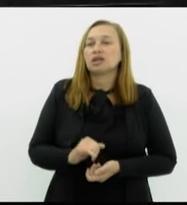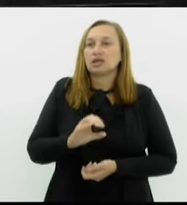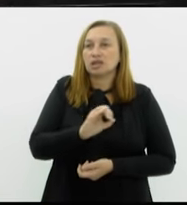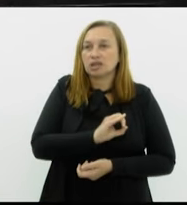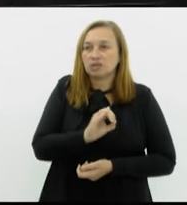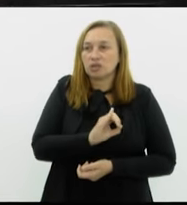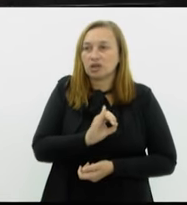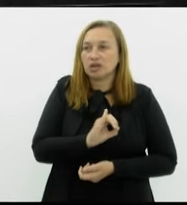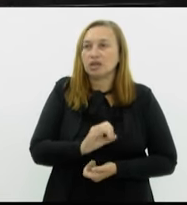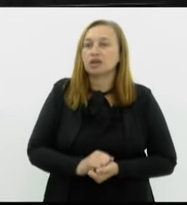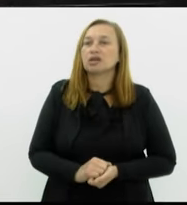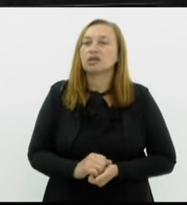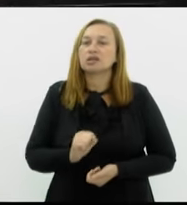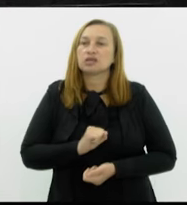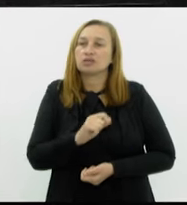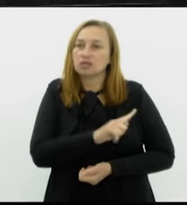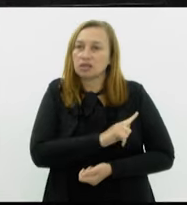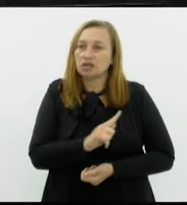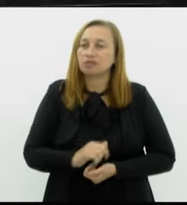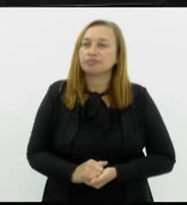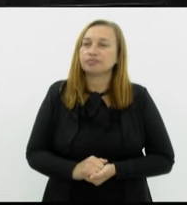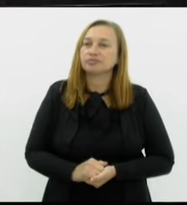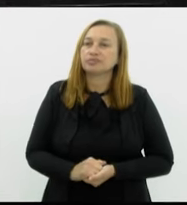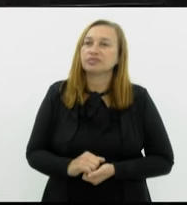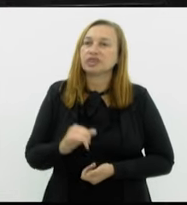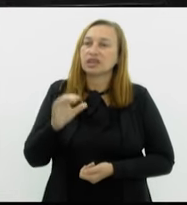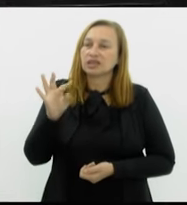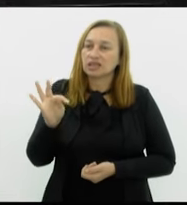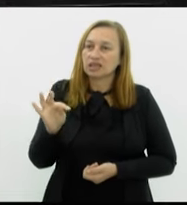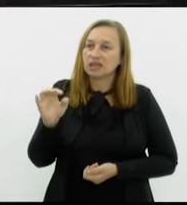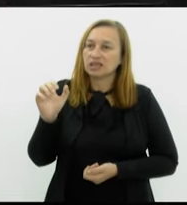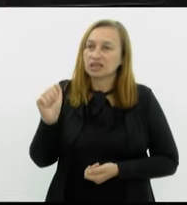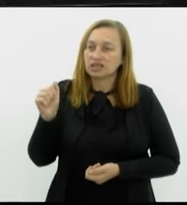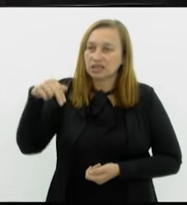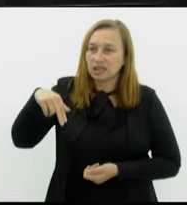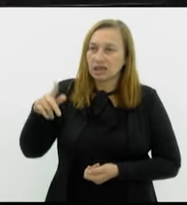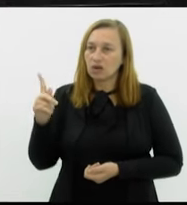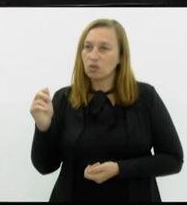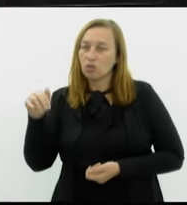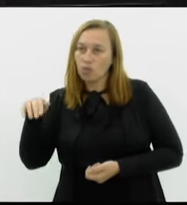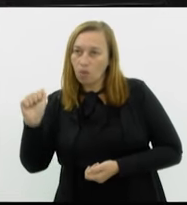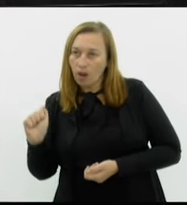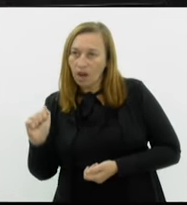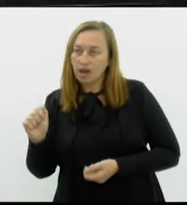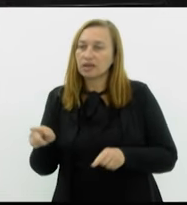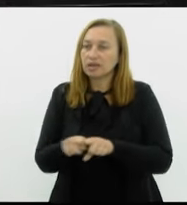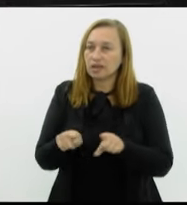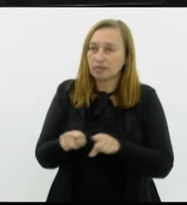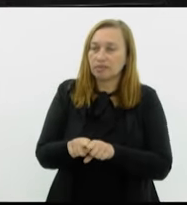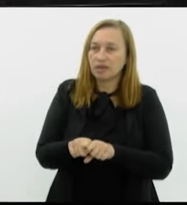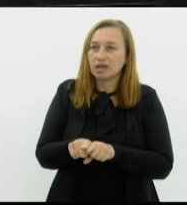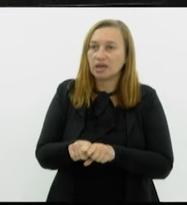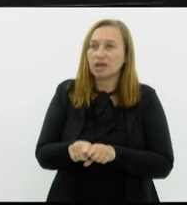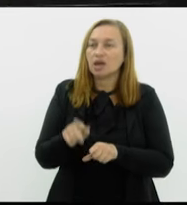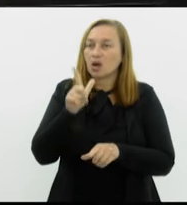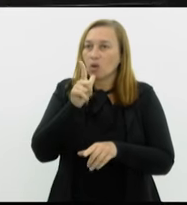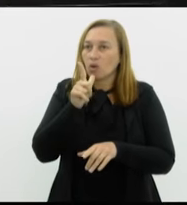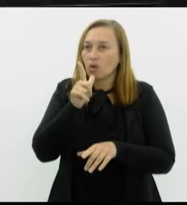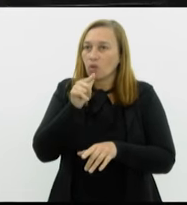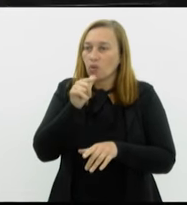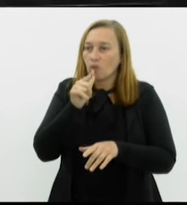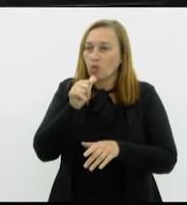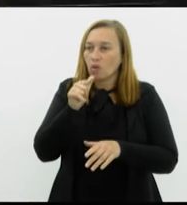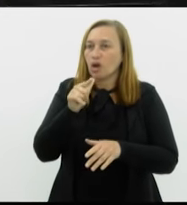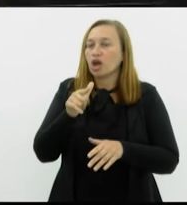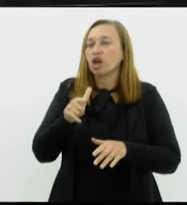Itaboraí, São Gonçalo, Tanguá, Cachoeira de Macacu, um projeto que até hoje